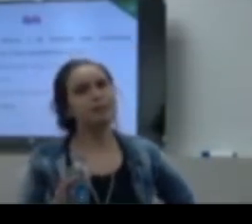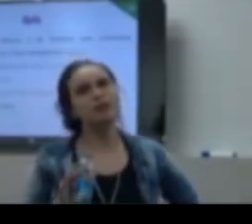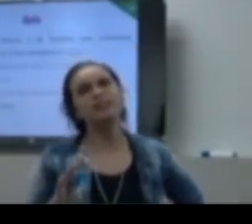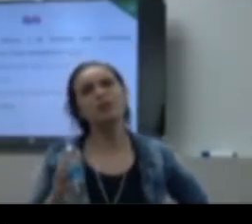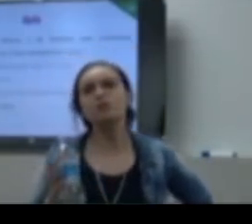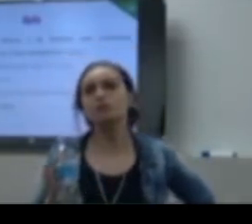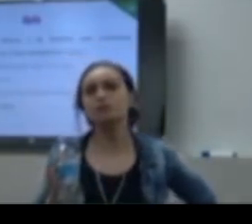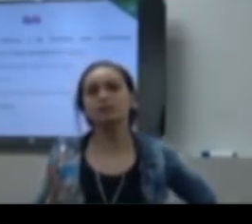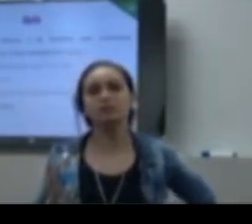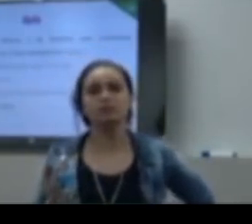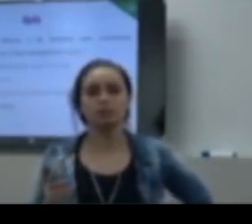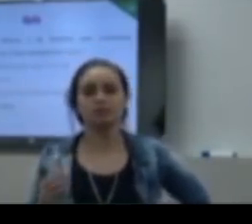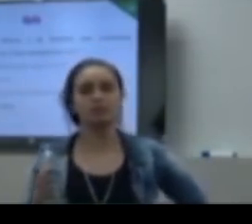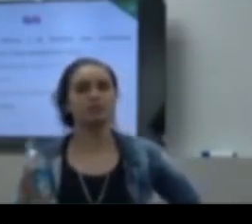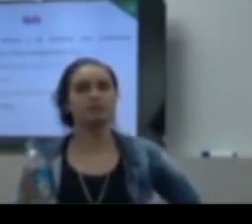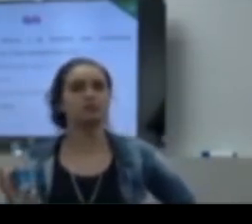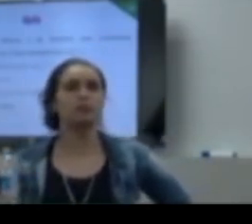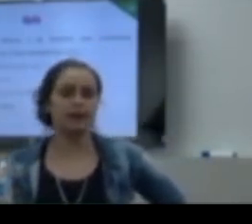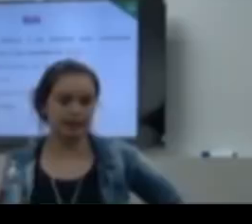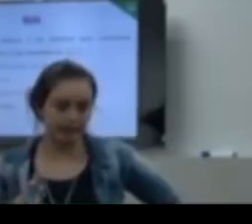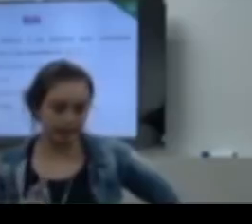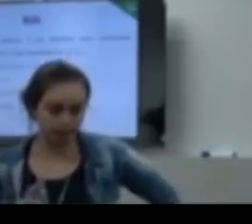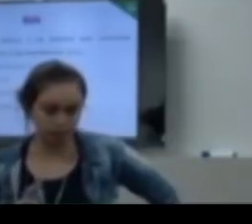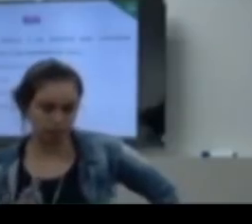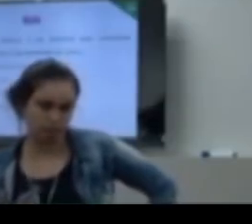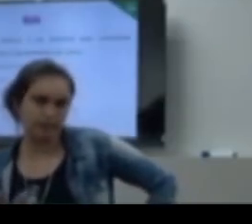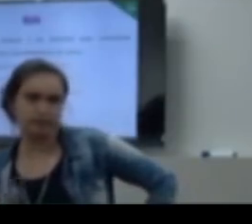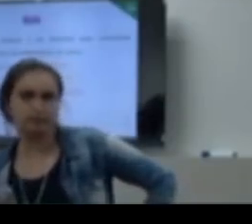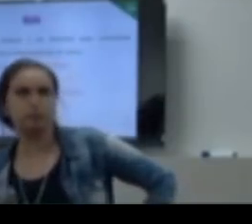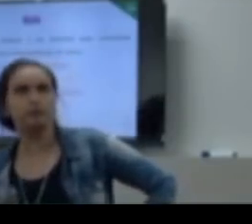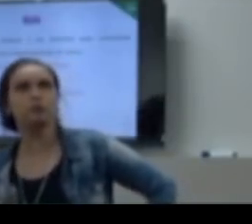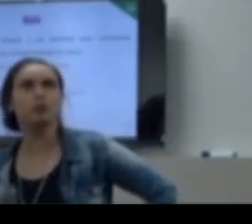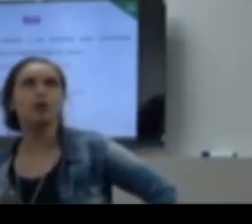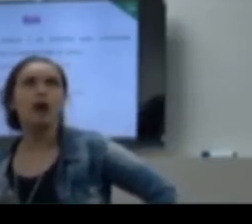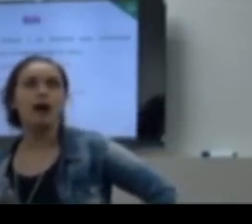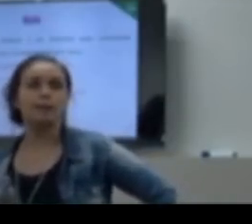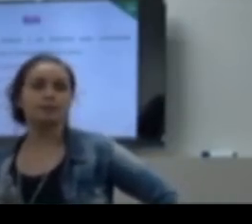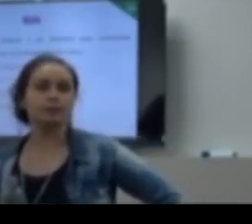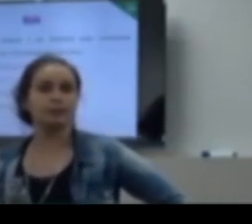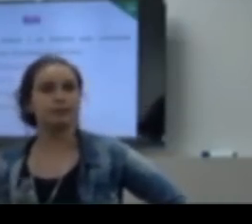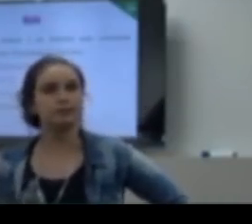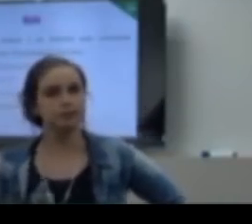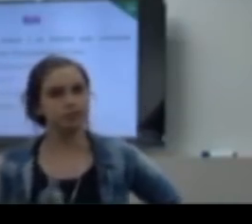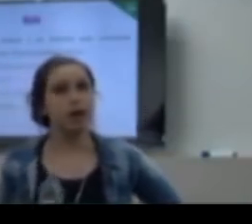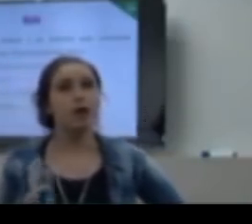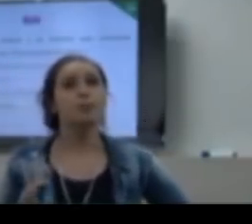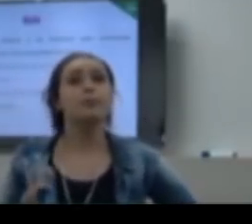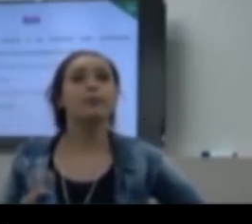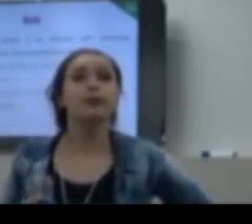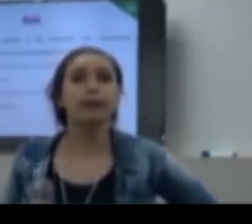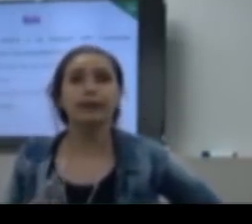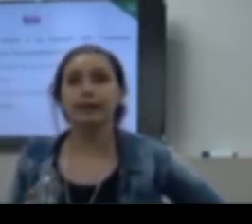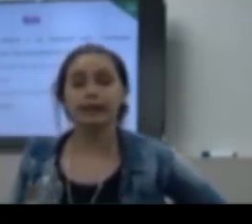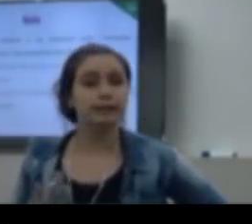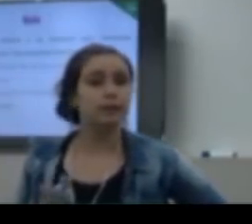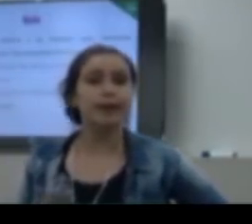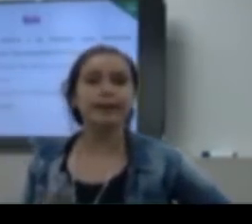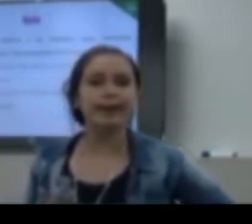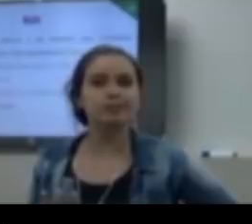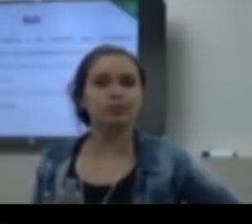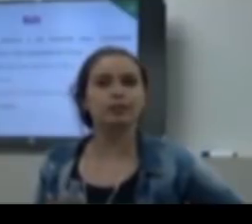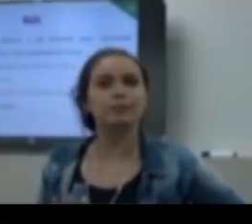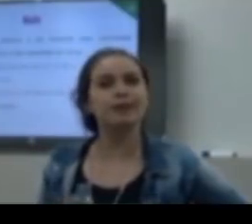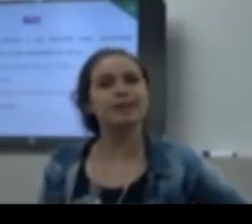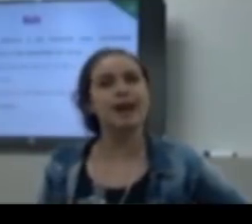às vezes, tá? Mas não é tão úmido como se a gente fosse comparar lá esses dois com a Amazônia e Mata Atlântica. Porém, ele